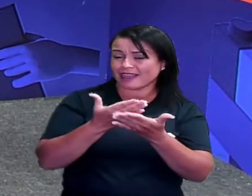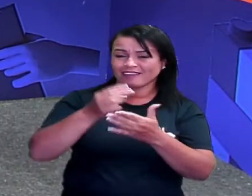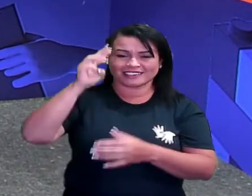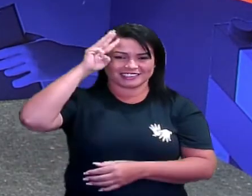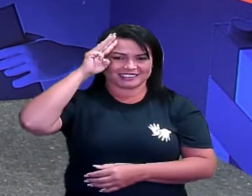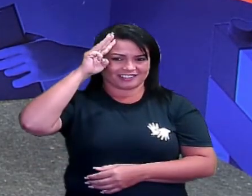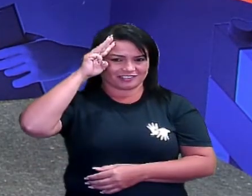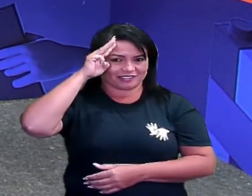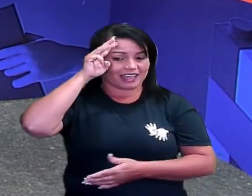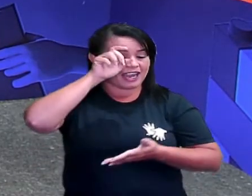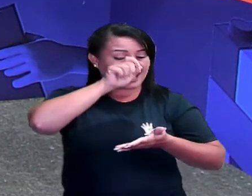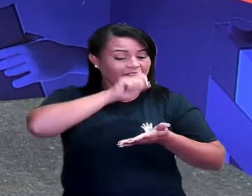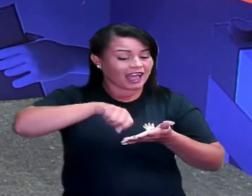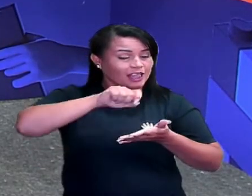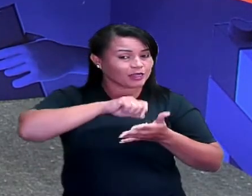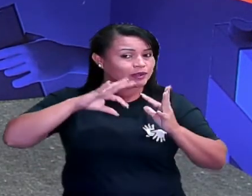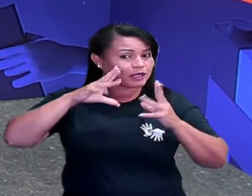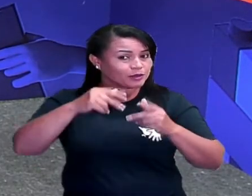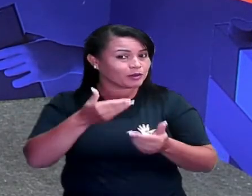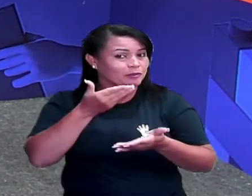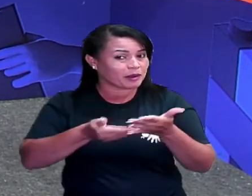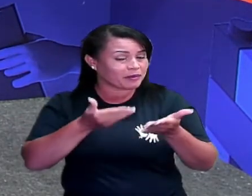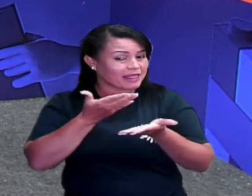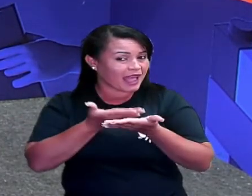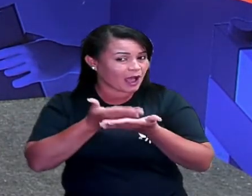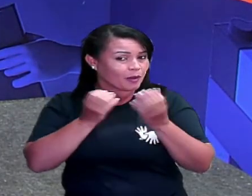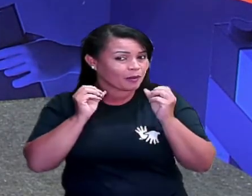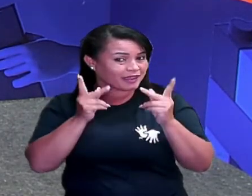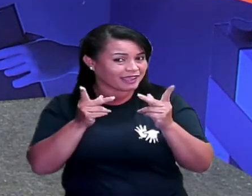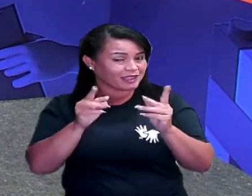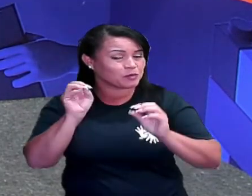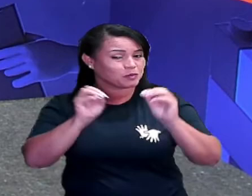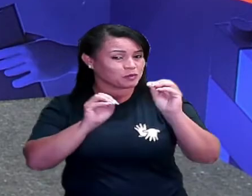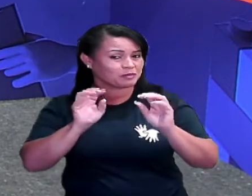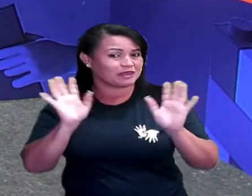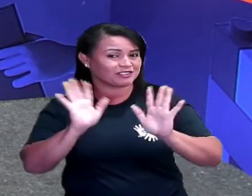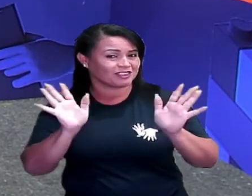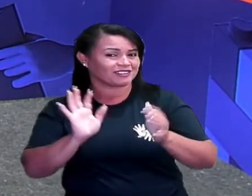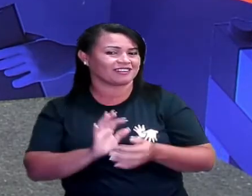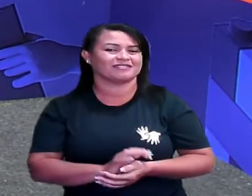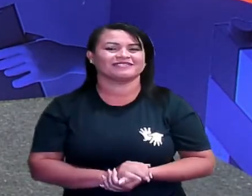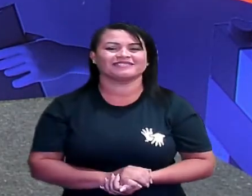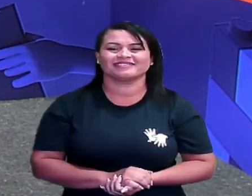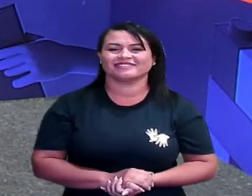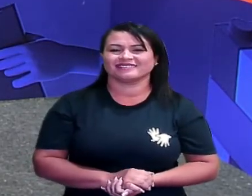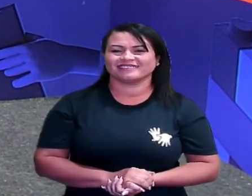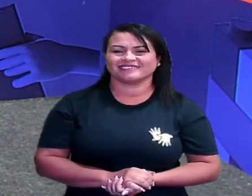terça-feira, tá? Anota aí para não perder a nossa aula, ok? Beijo, tchau!